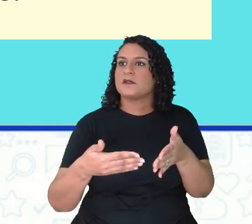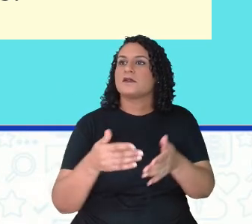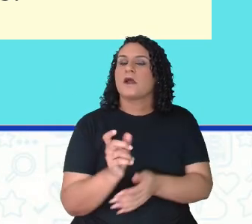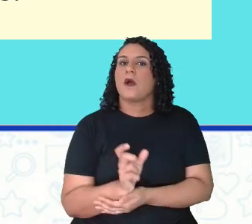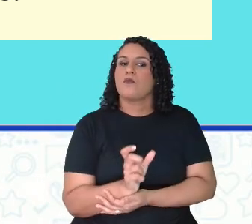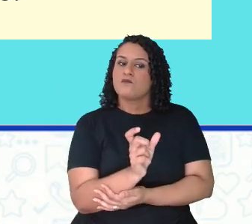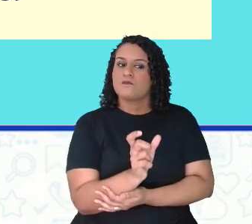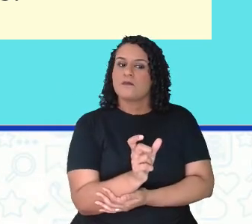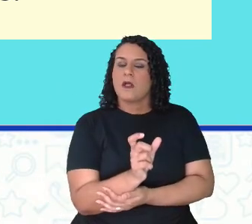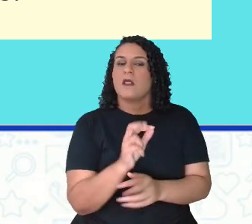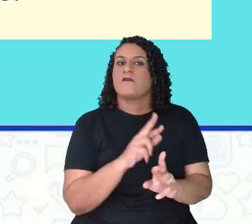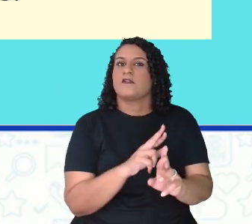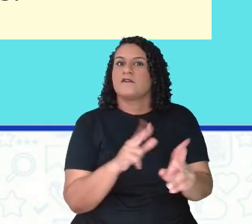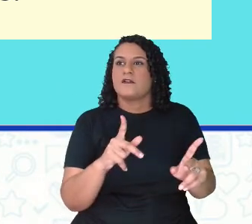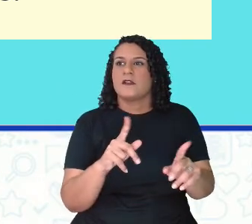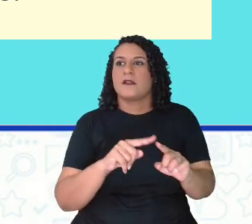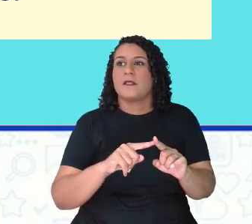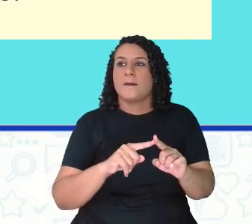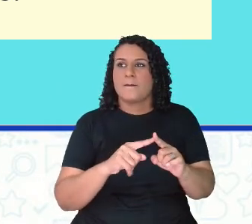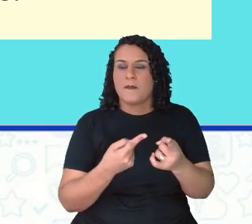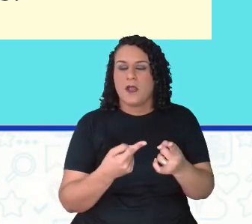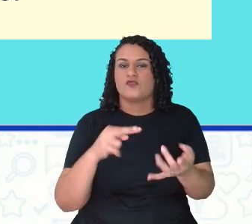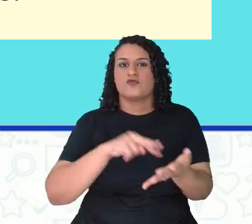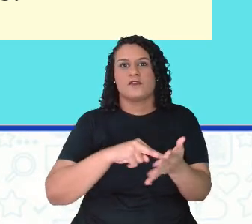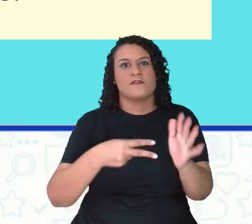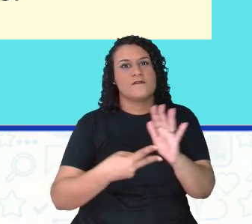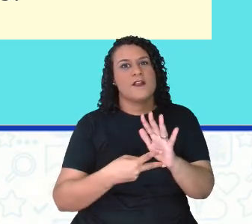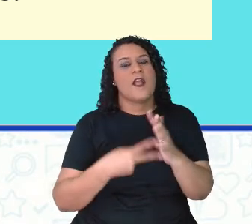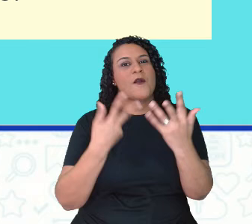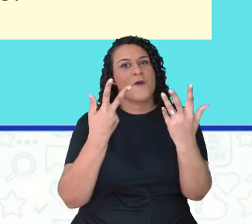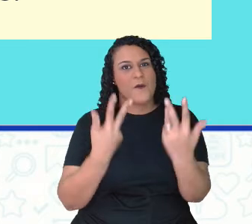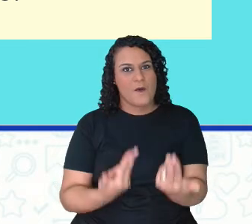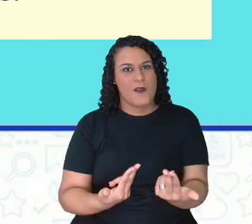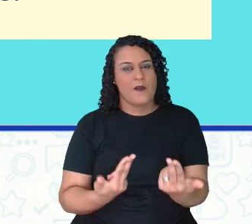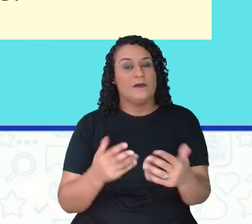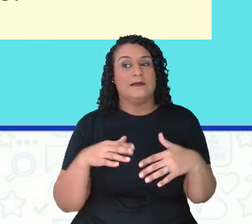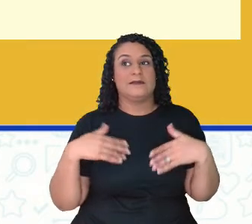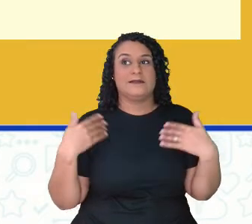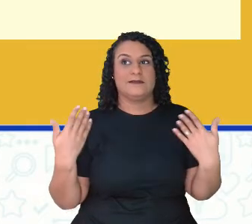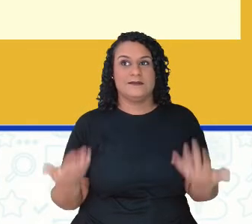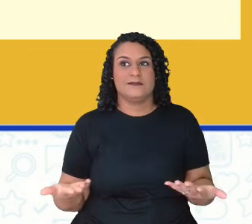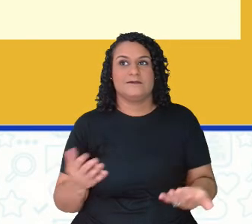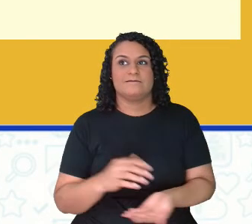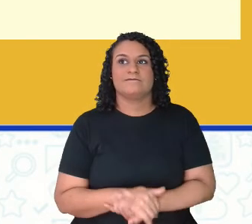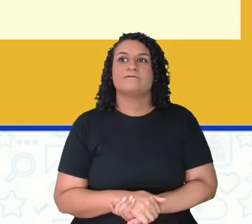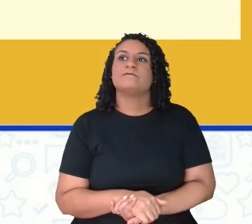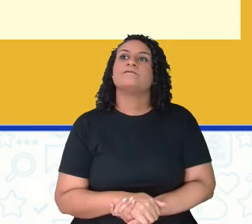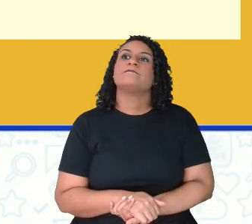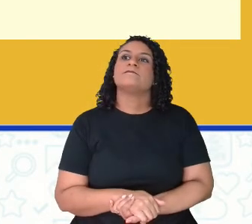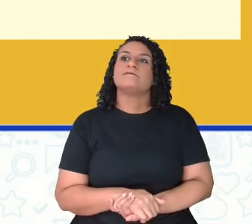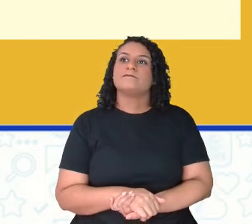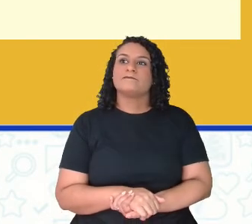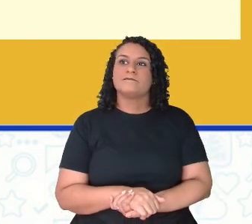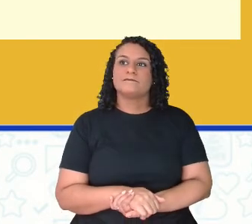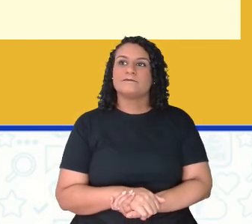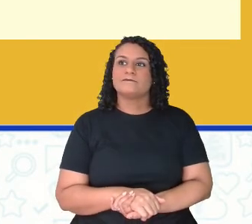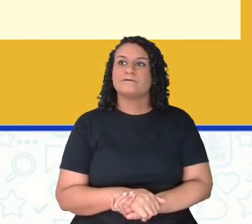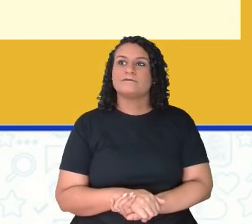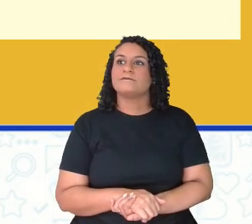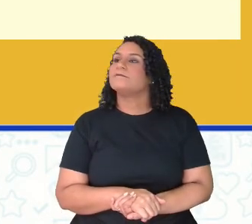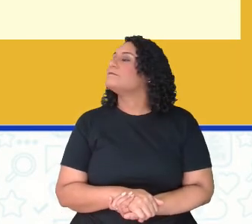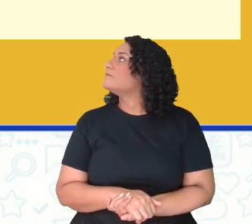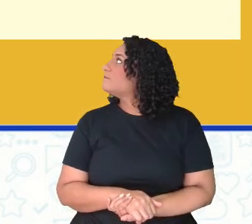referência a um termo diferente com significados iguais. E aí? Vamos à resposta? Então,